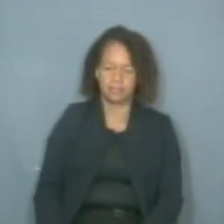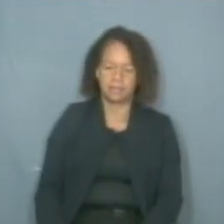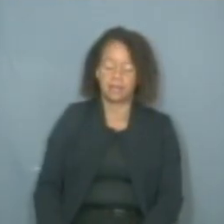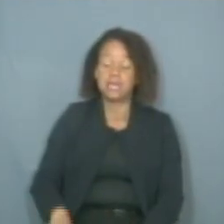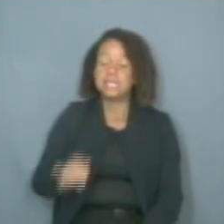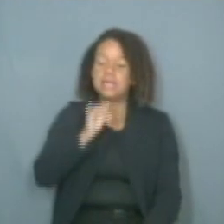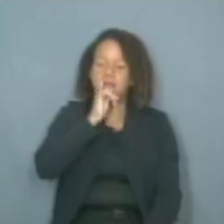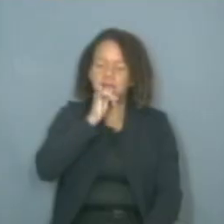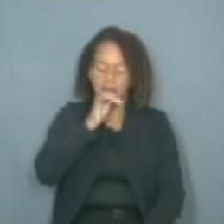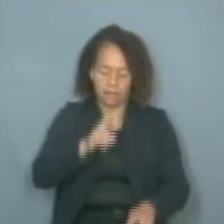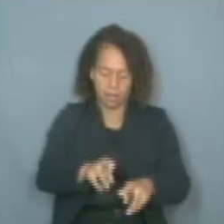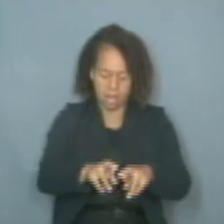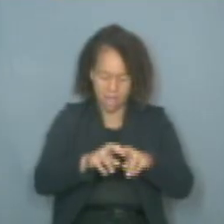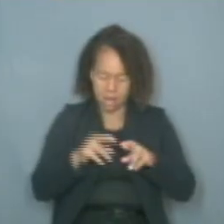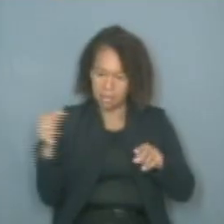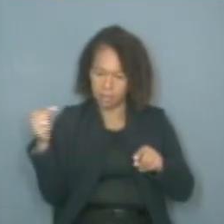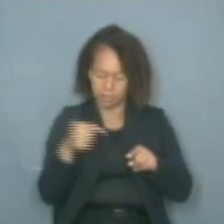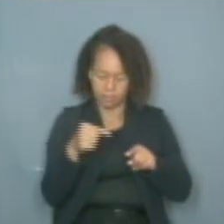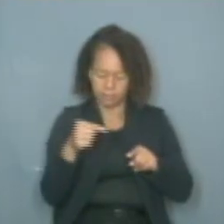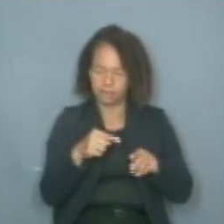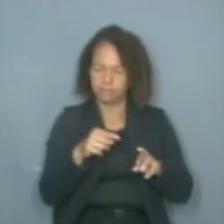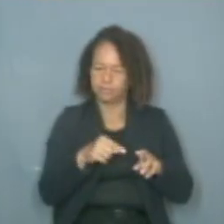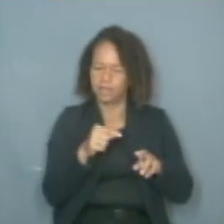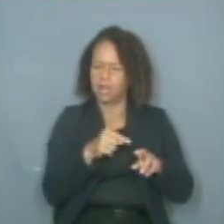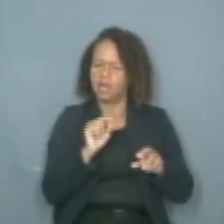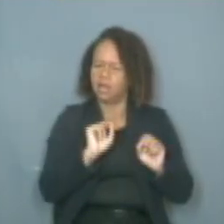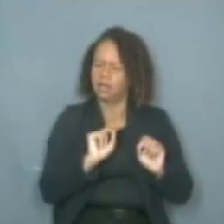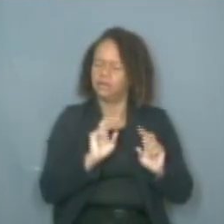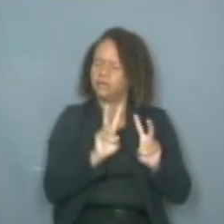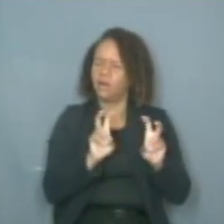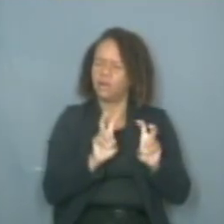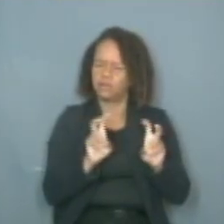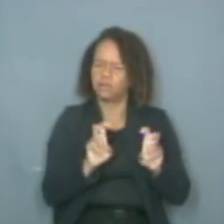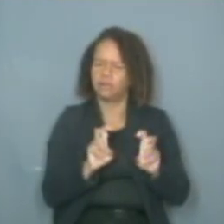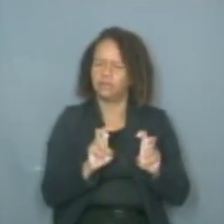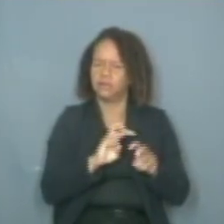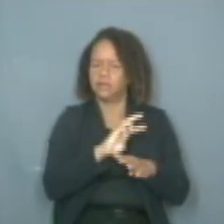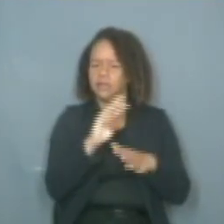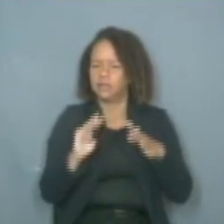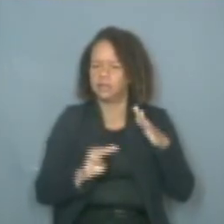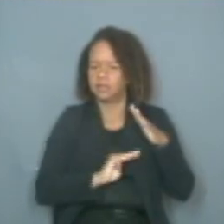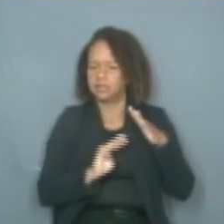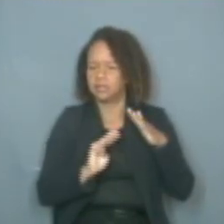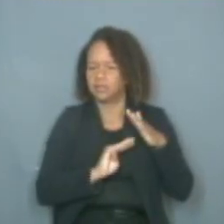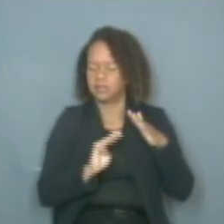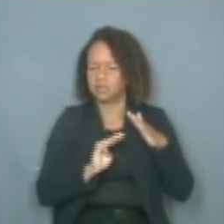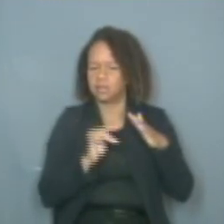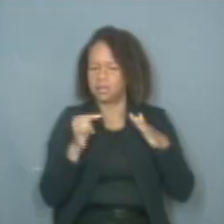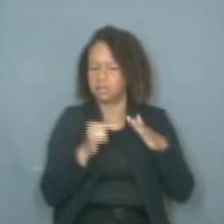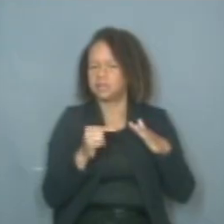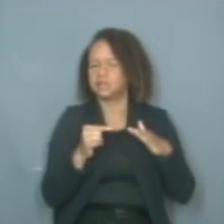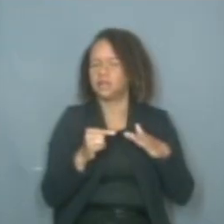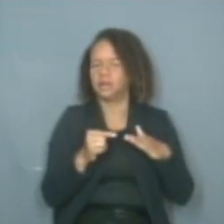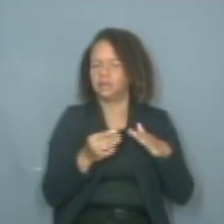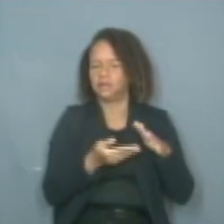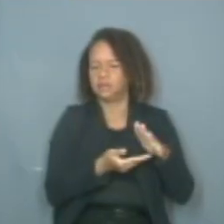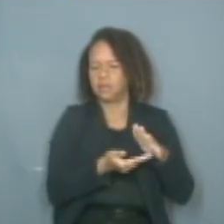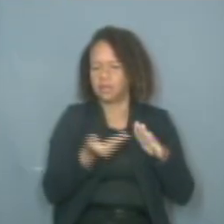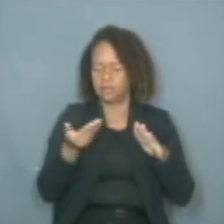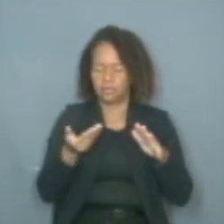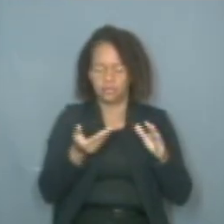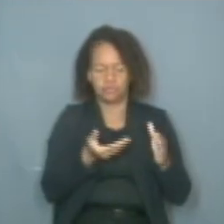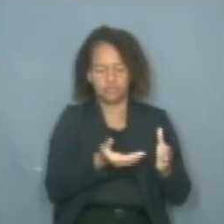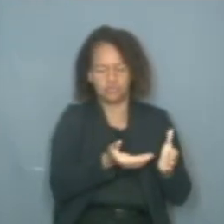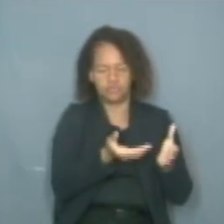que o requerimento em questão, ele trata exatamente da terceirização do serviço de reboque. É